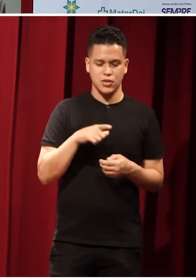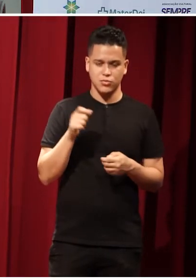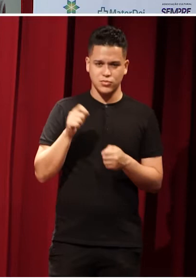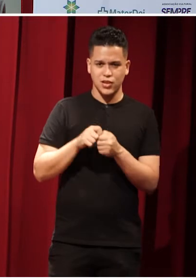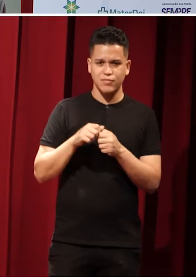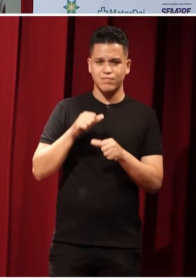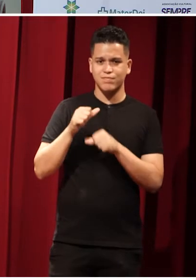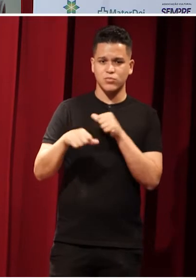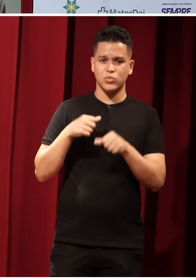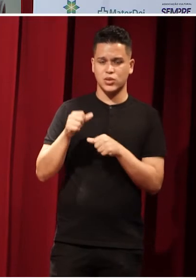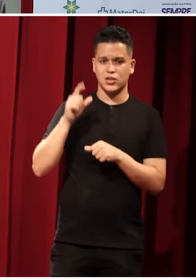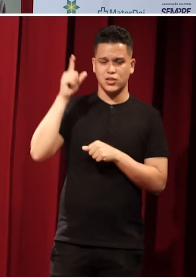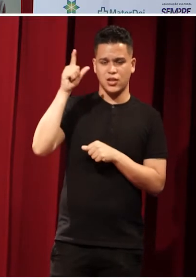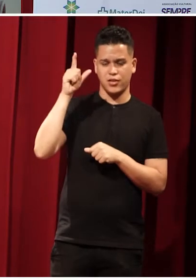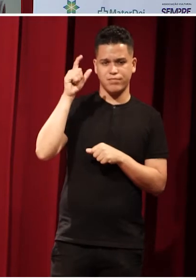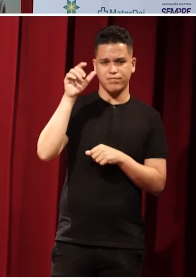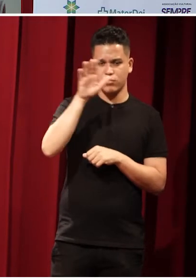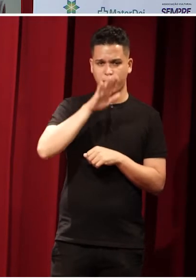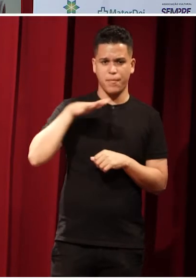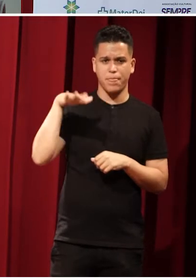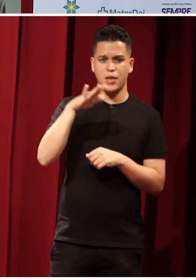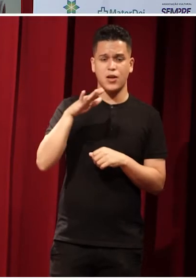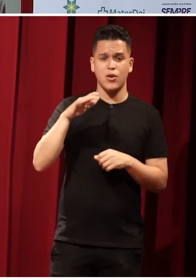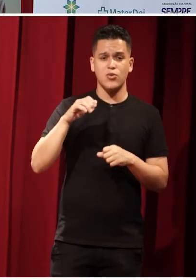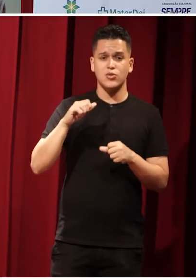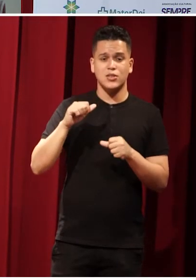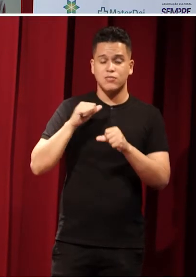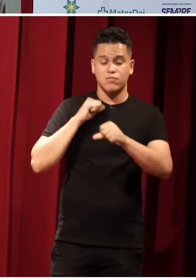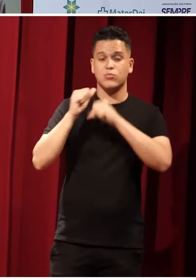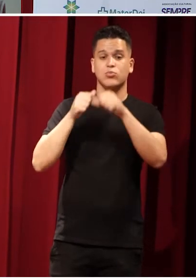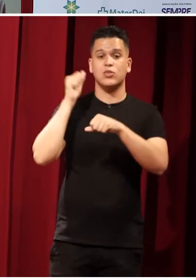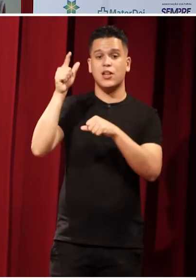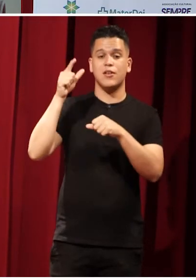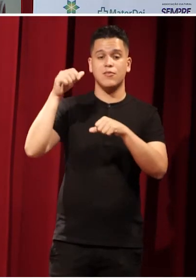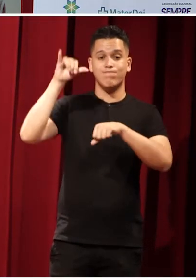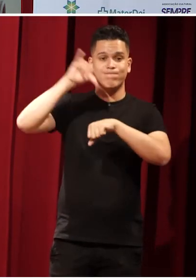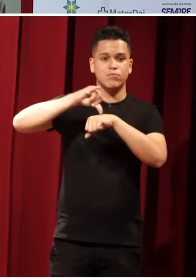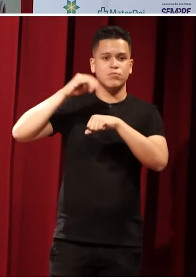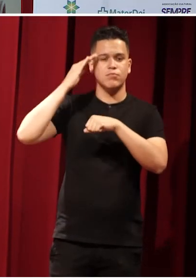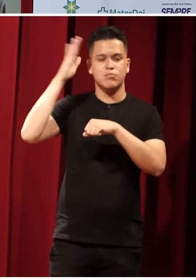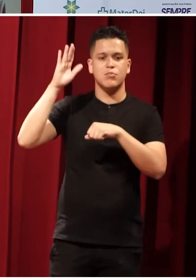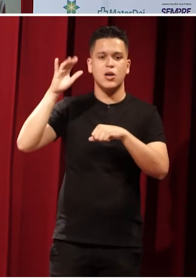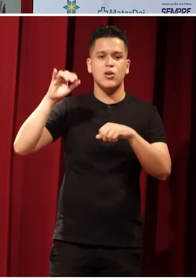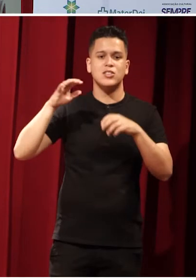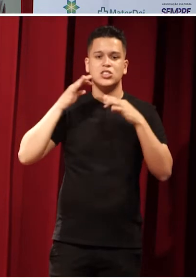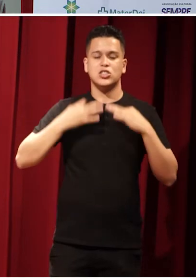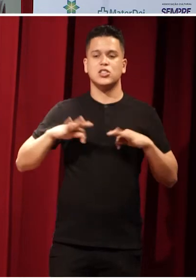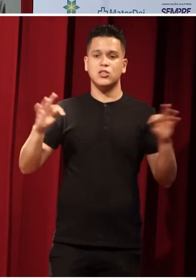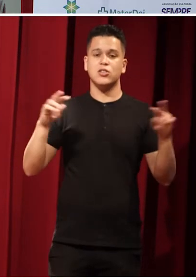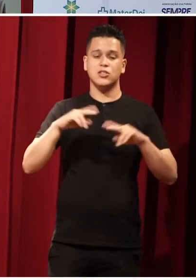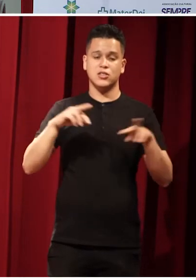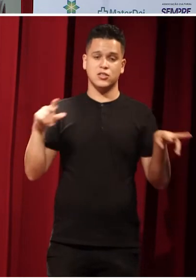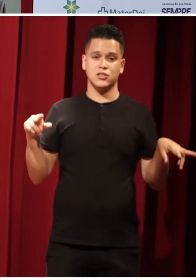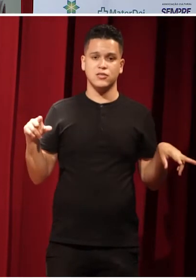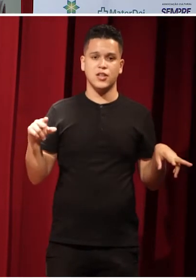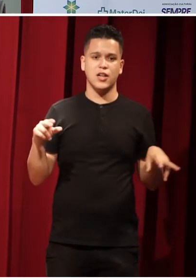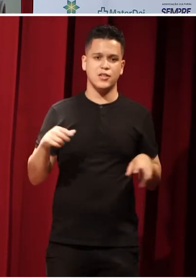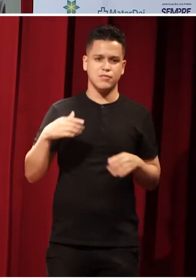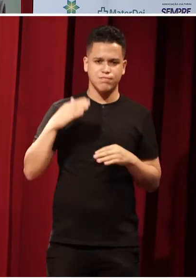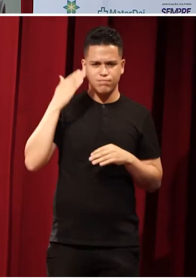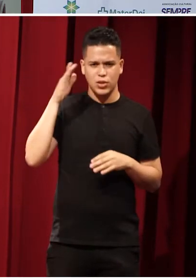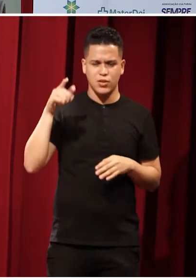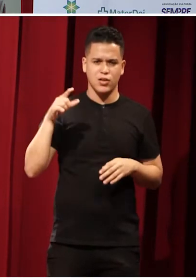um polo de tecnologia, inclusive de tecnologia digital, tá